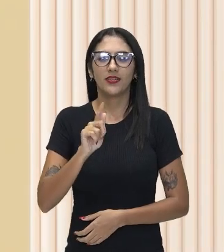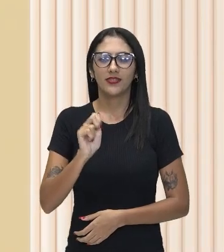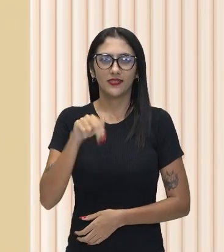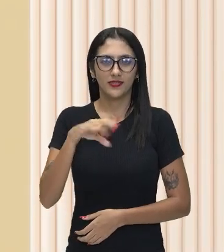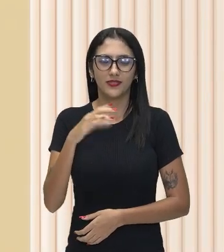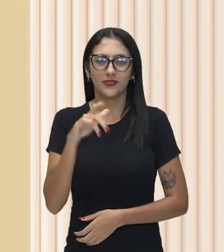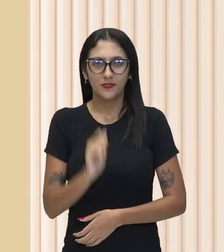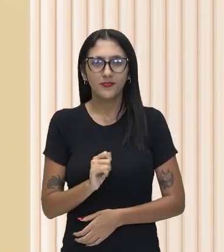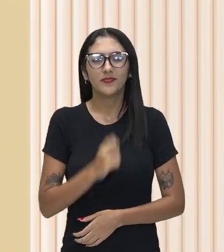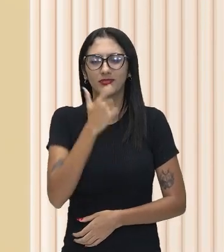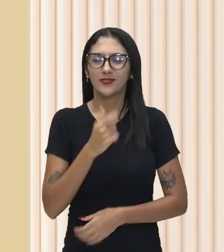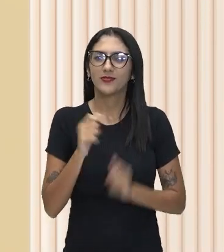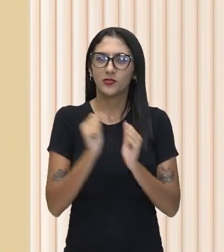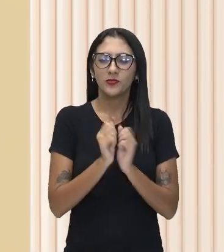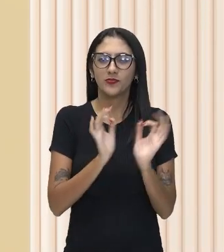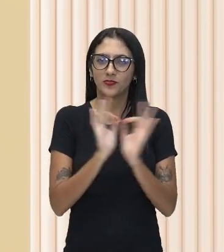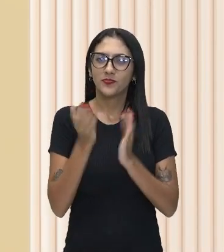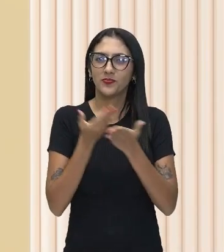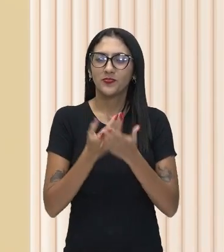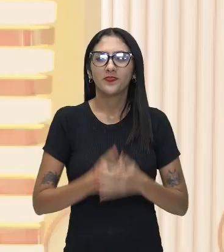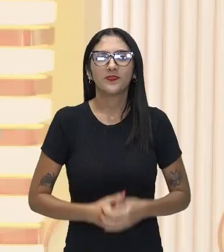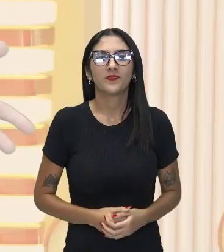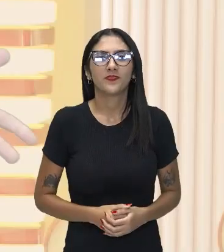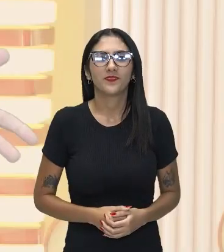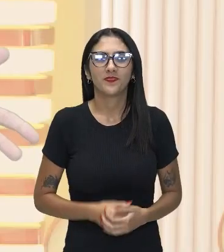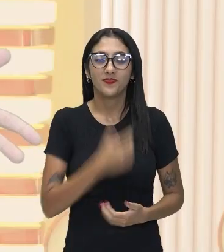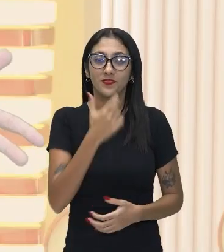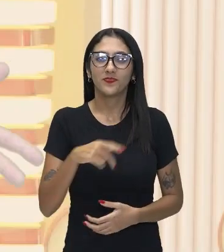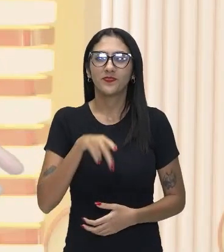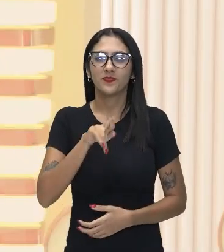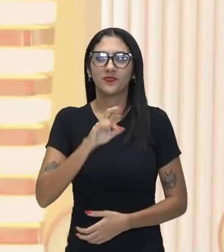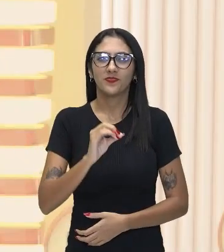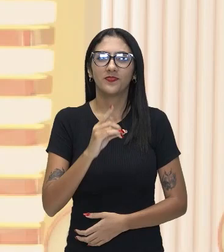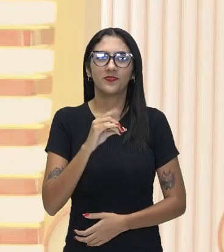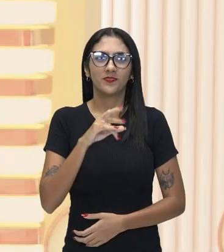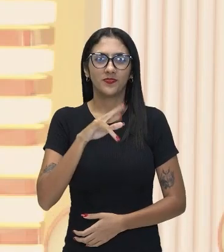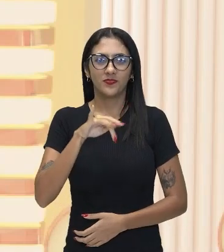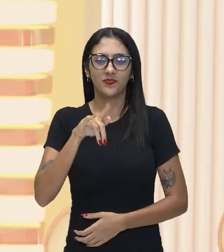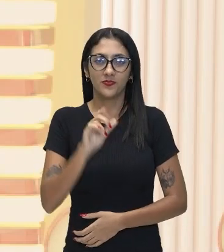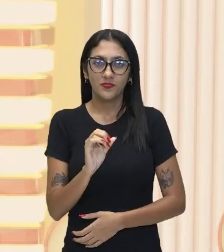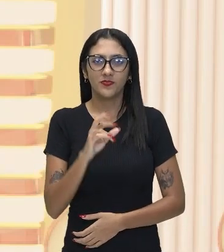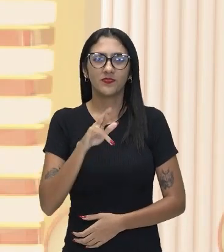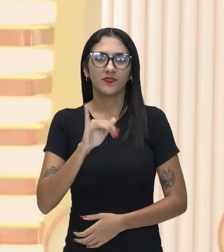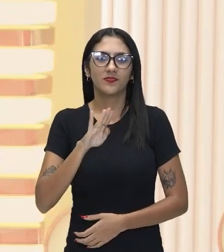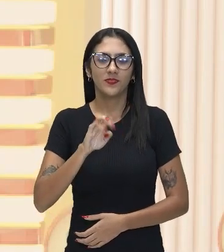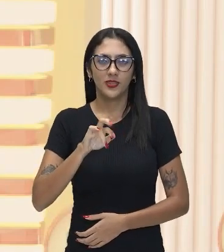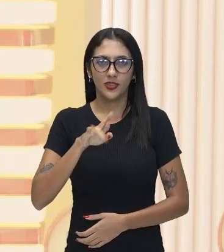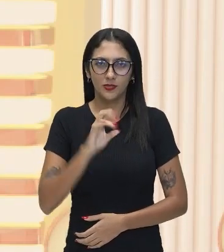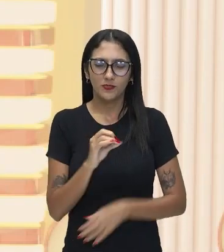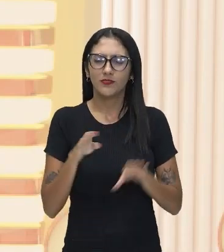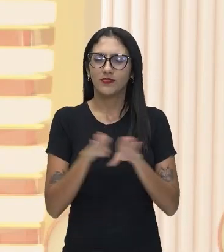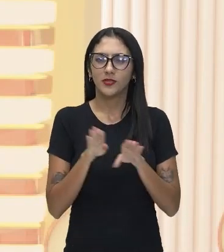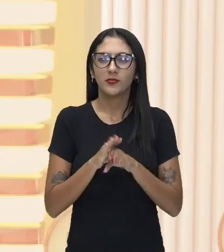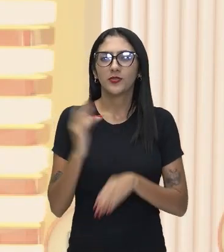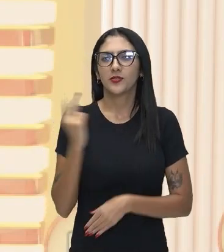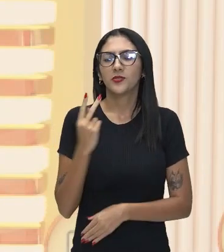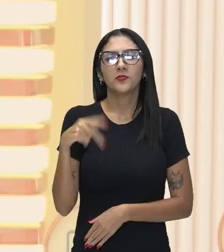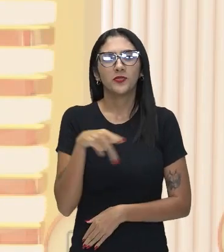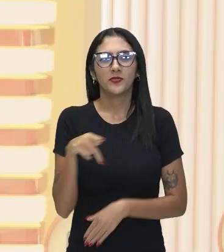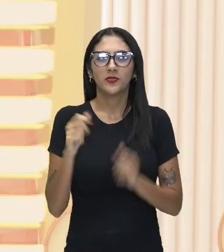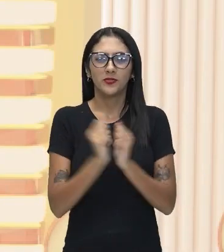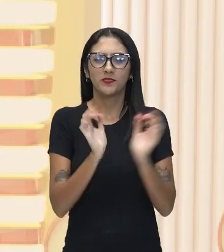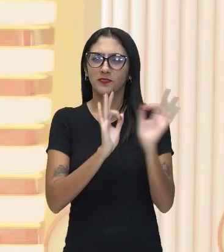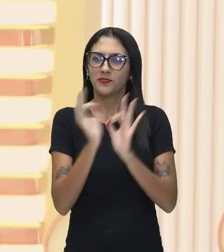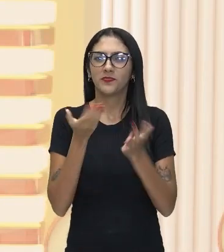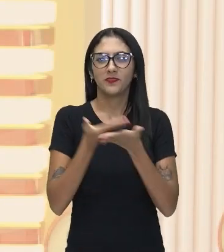Bragança, estarei aqui com vocês nesta aula de hoje. Eu sou o professor Rodrigo Ribeiro, também estarei com vocês